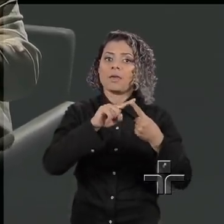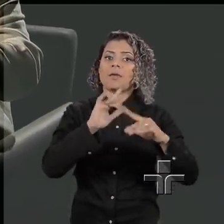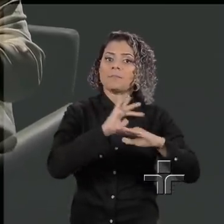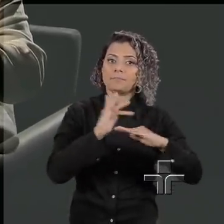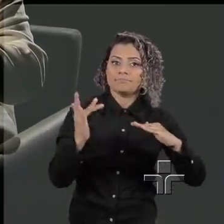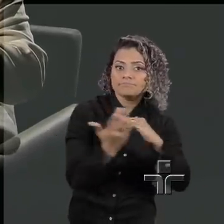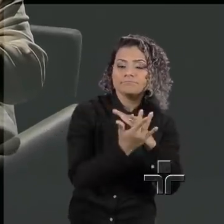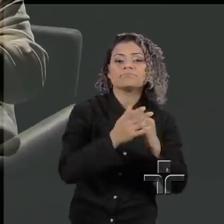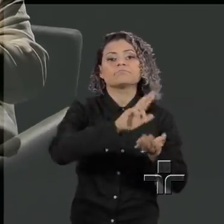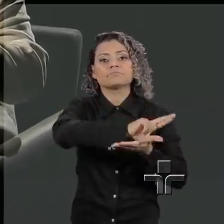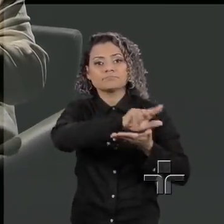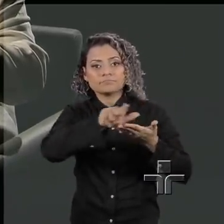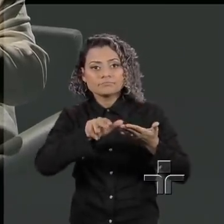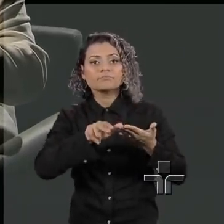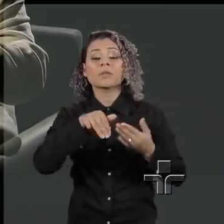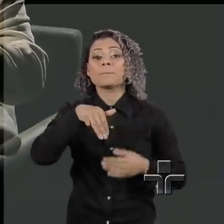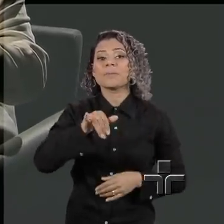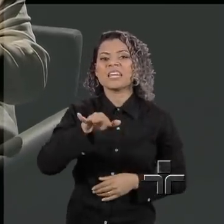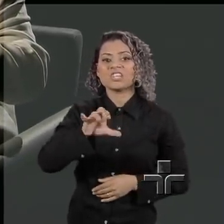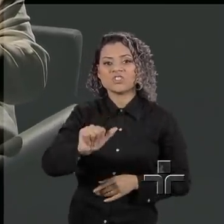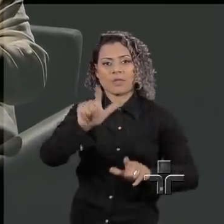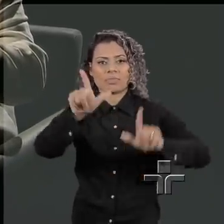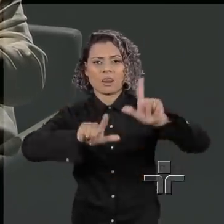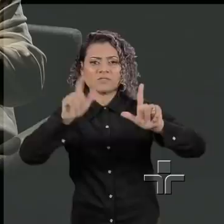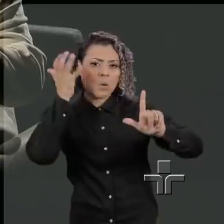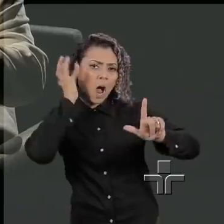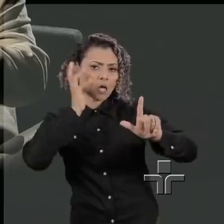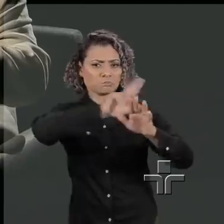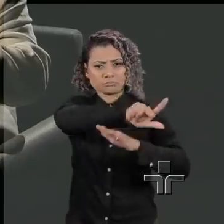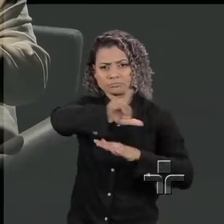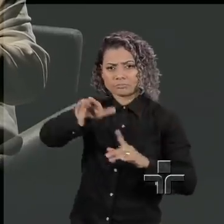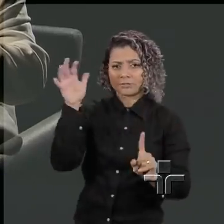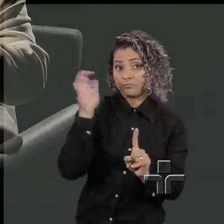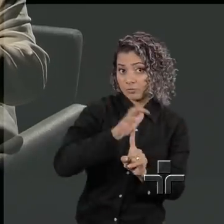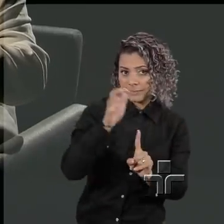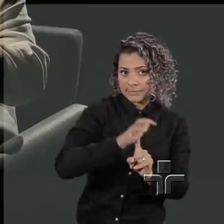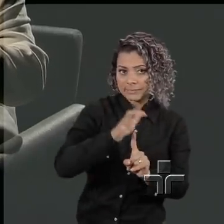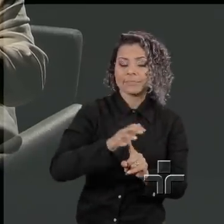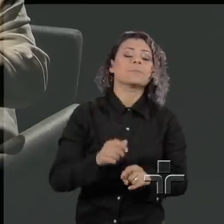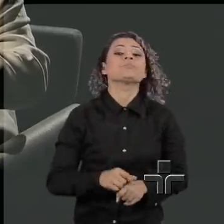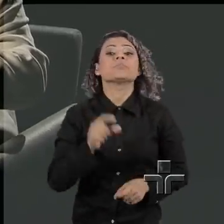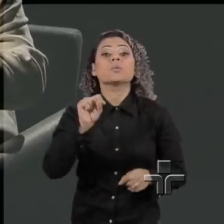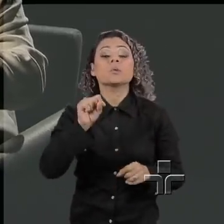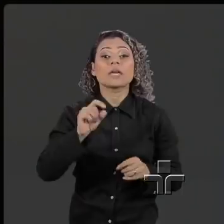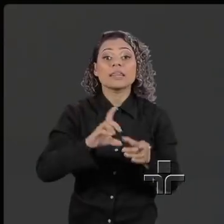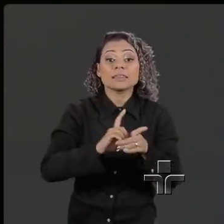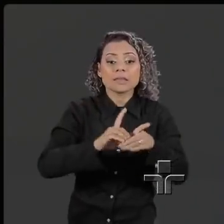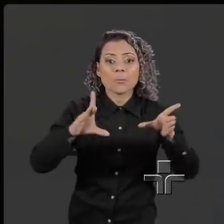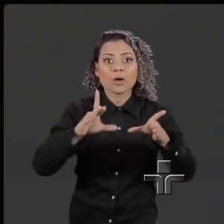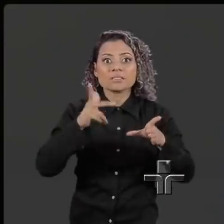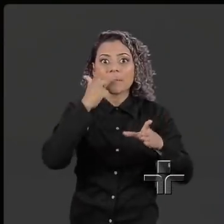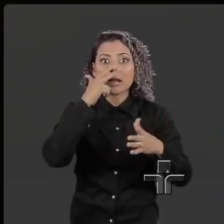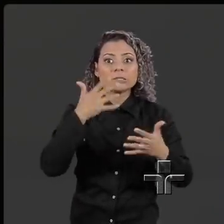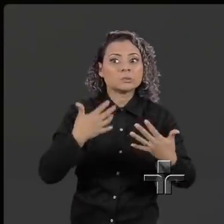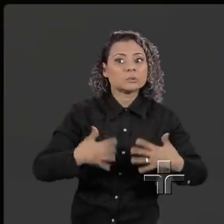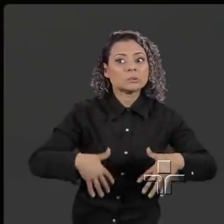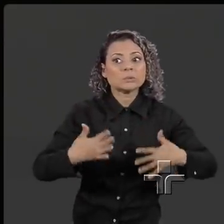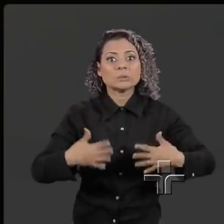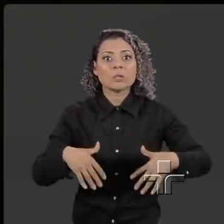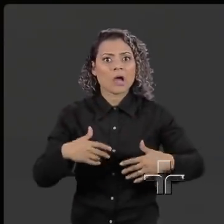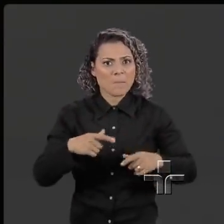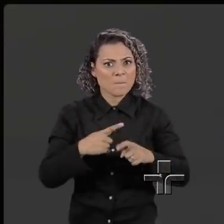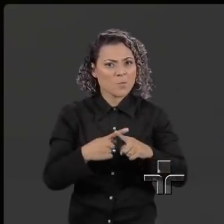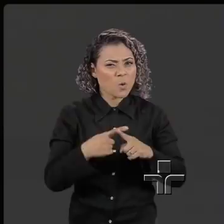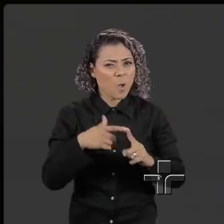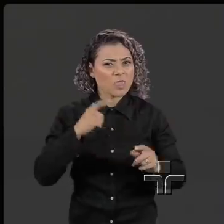sociais como a ferramenta, pelo menos nesse momento, que coloca a democracia em xeque, porque ela tem a